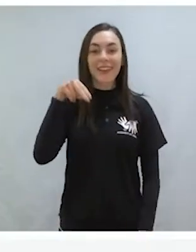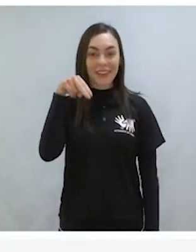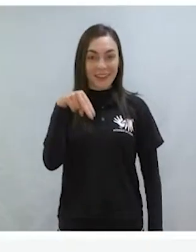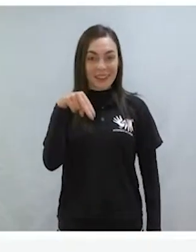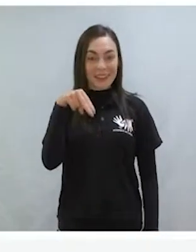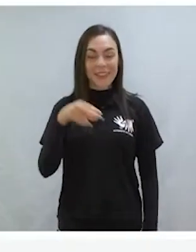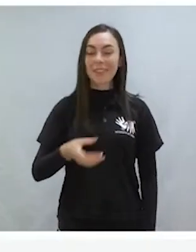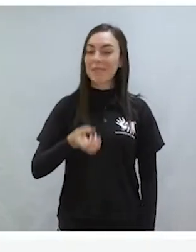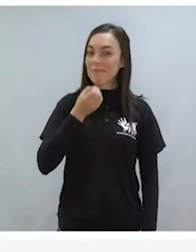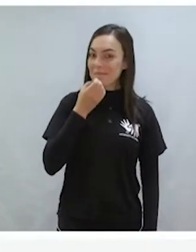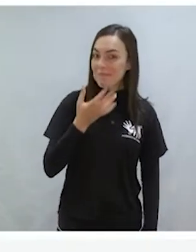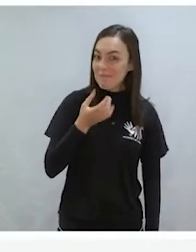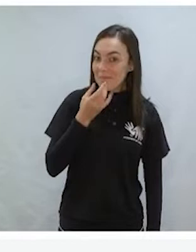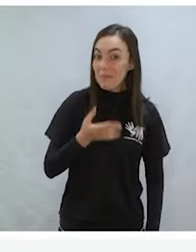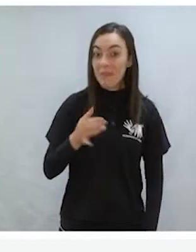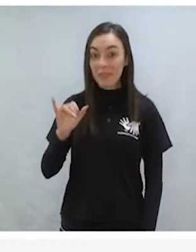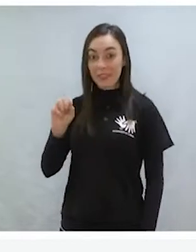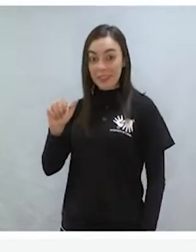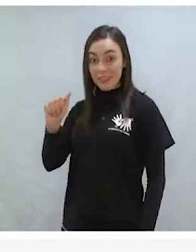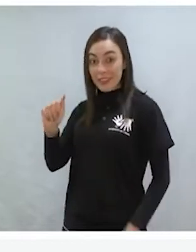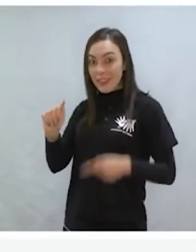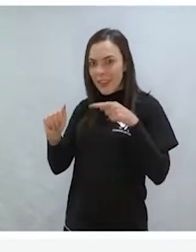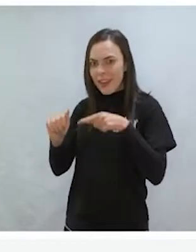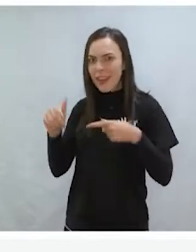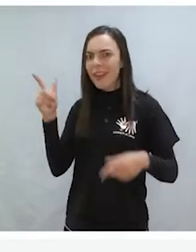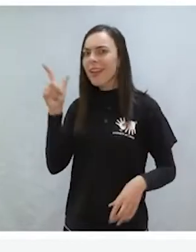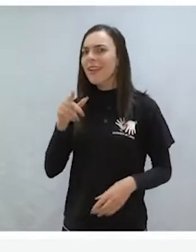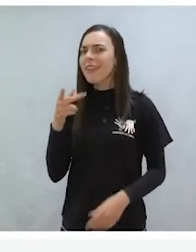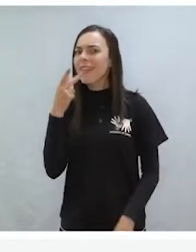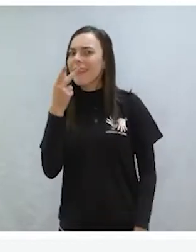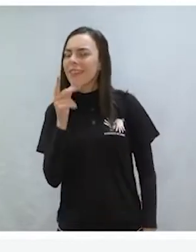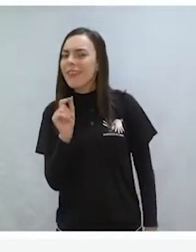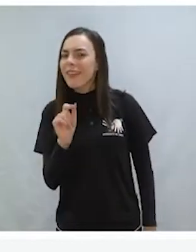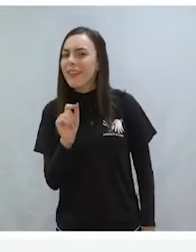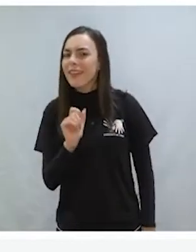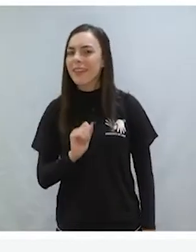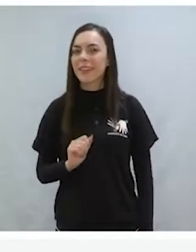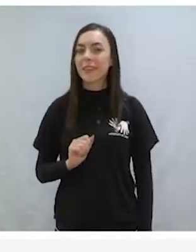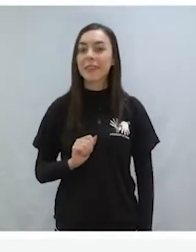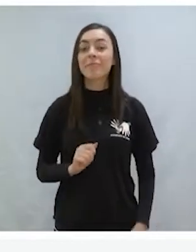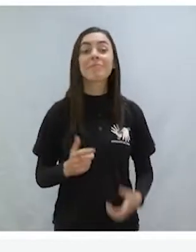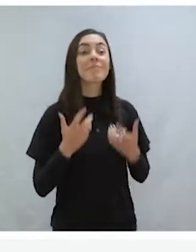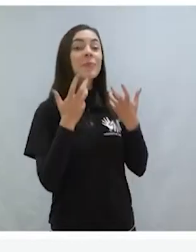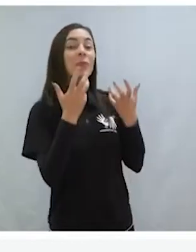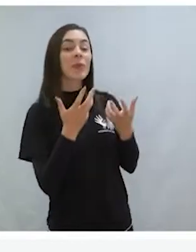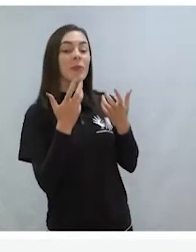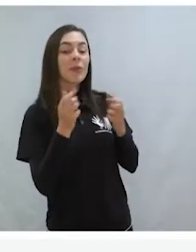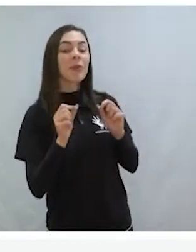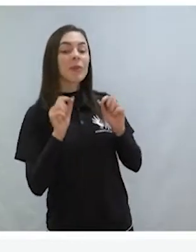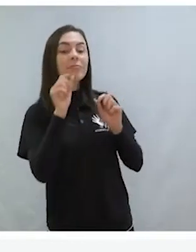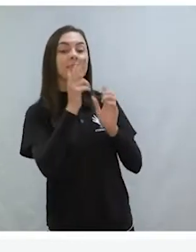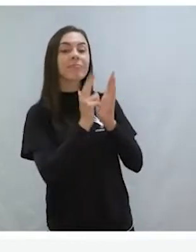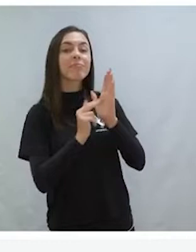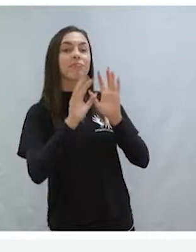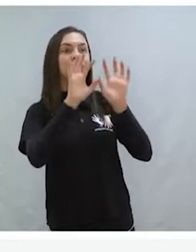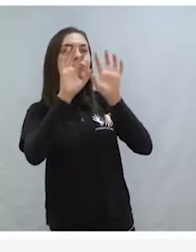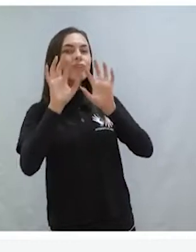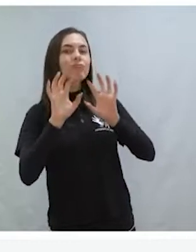M, muito bem. Será que a Isa agora vai falar, Isa? Eu quero a nuvem,